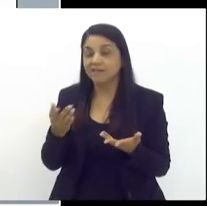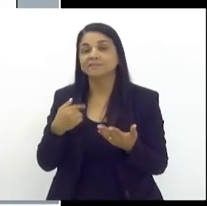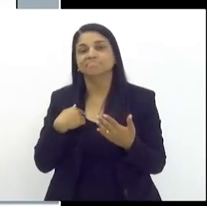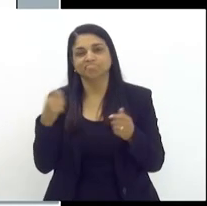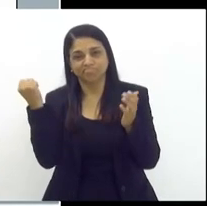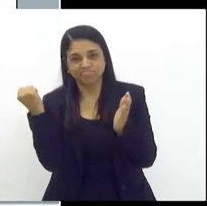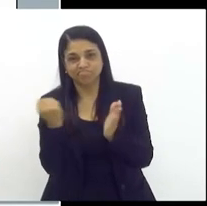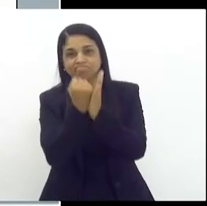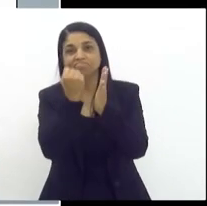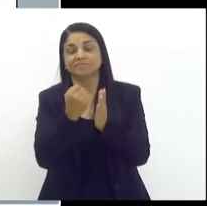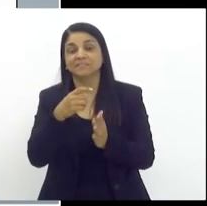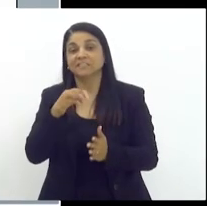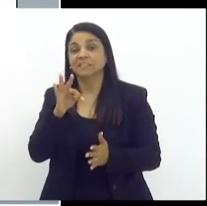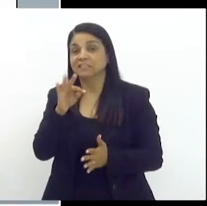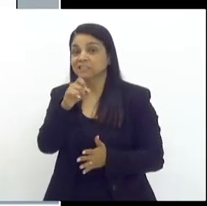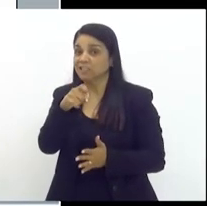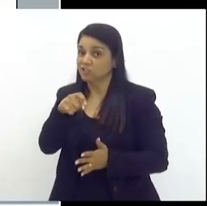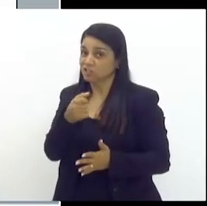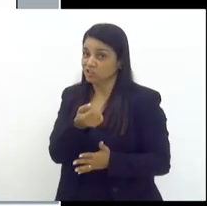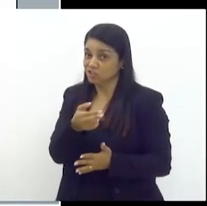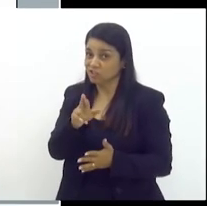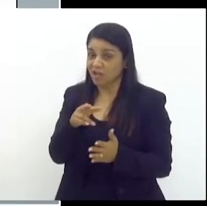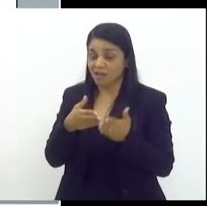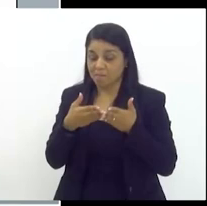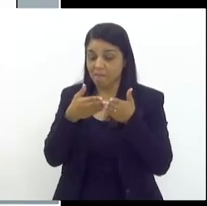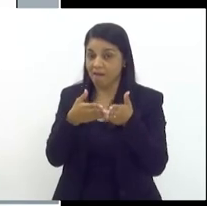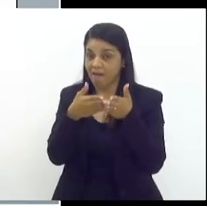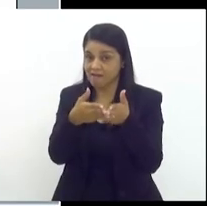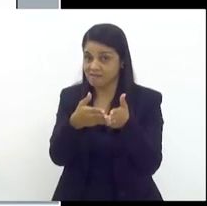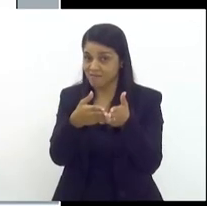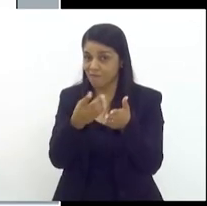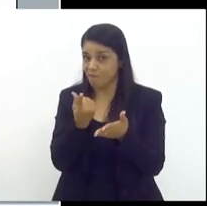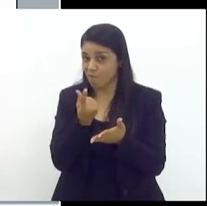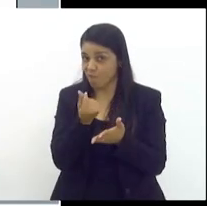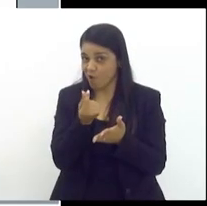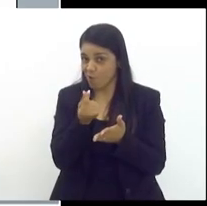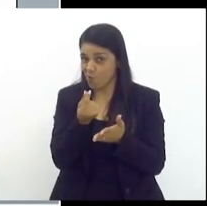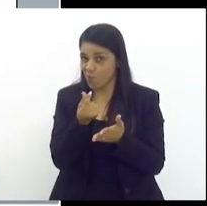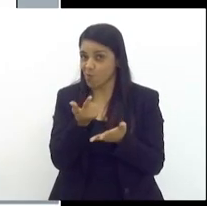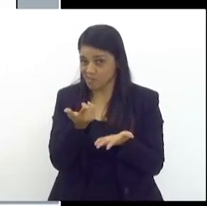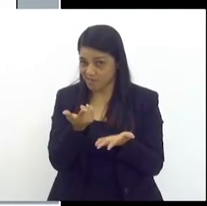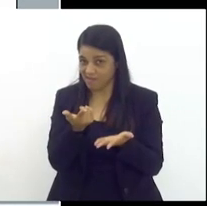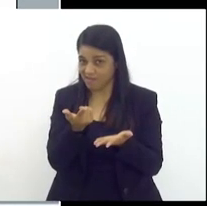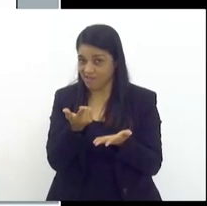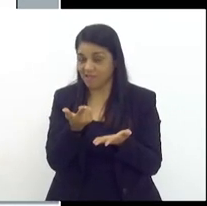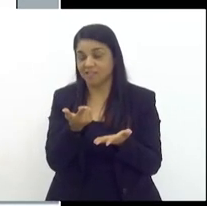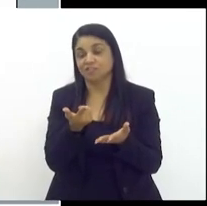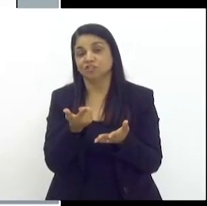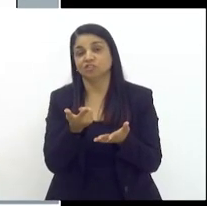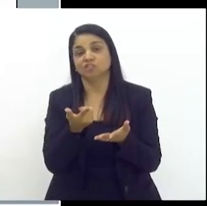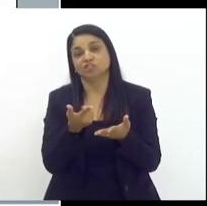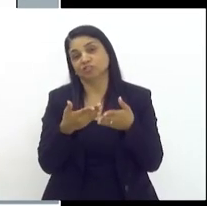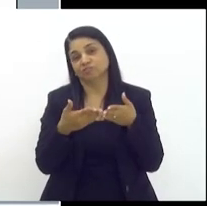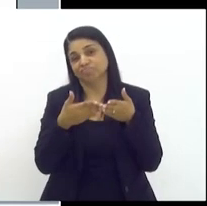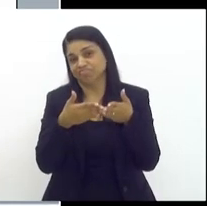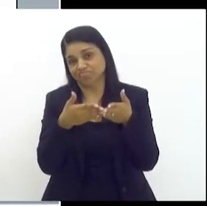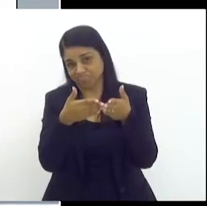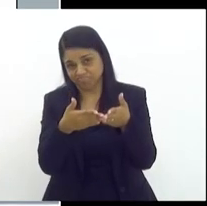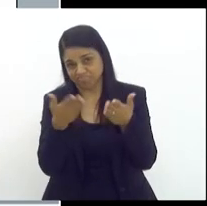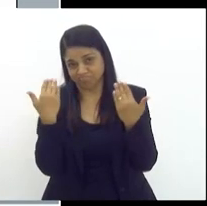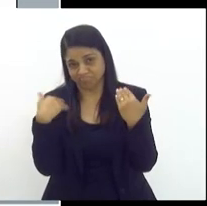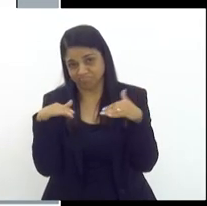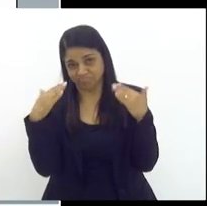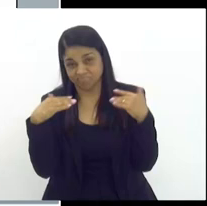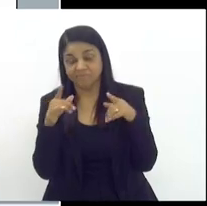embarcações embarcações de Recreio evidentemente não de passageiros e os